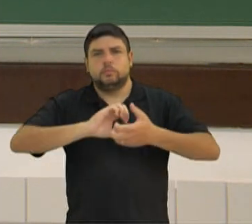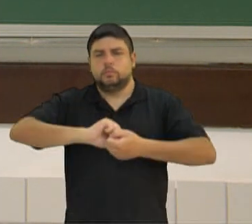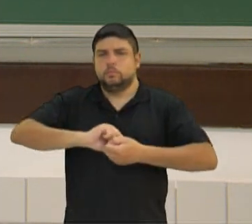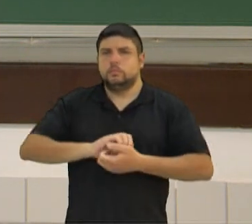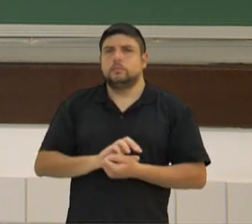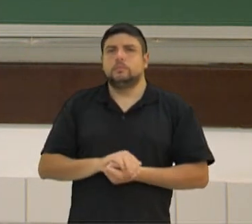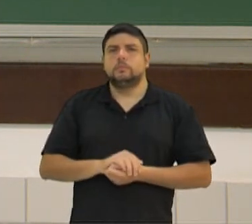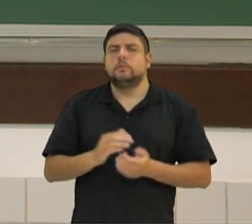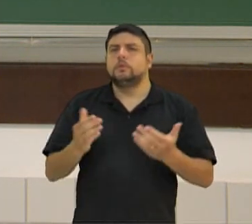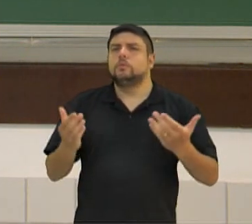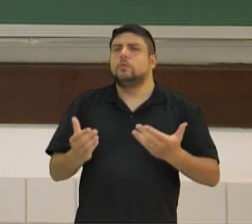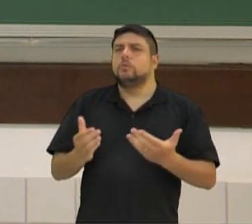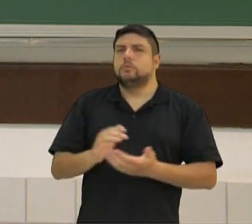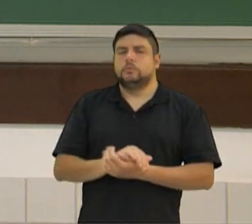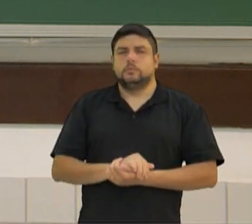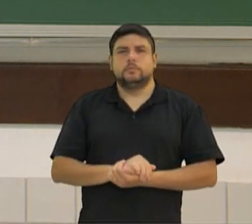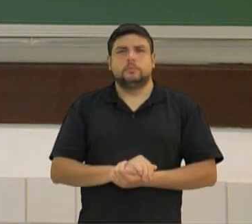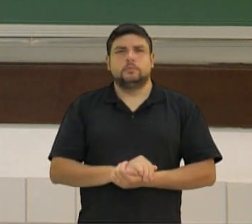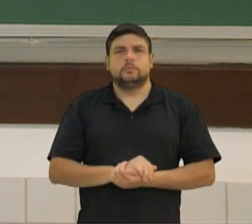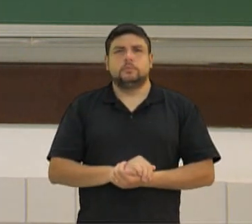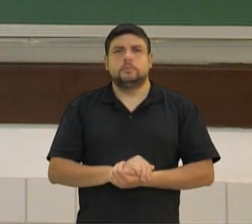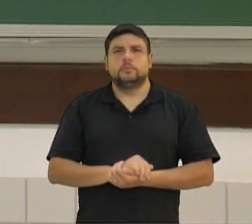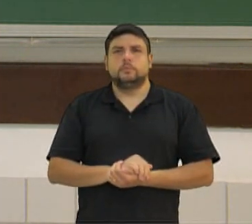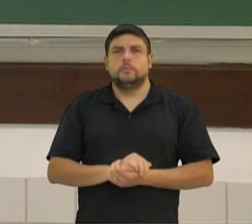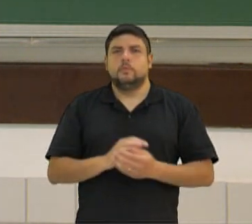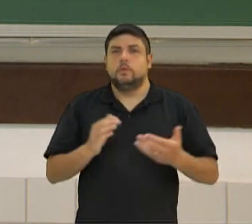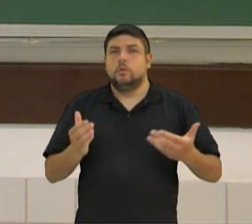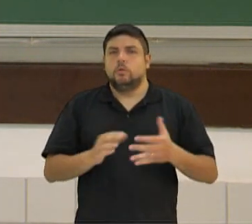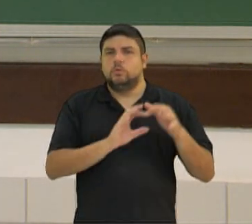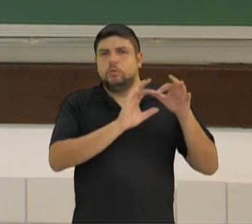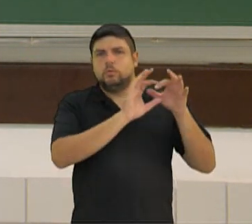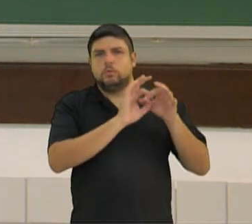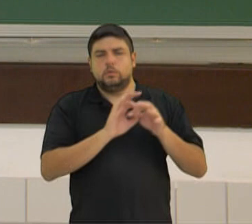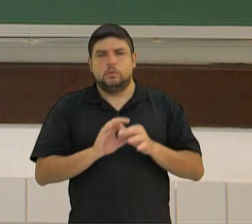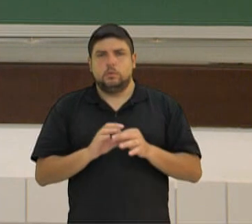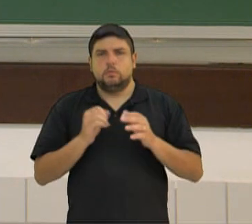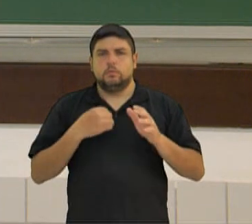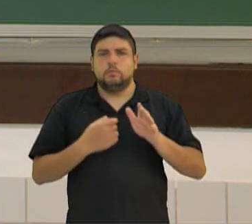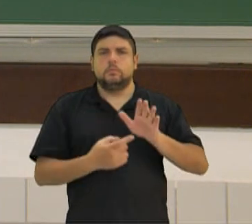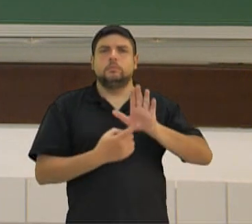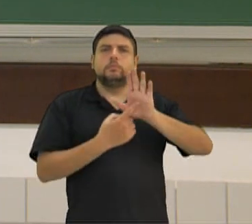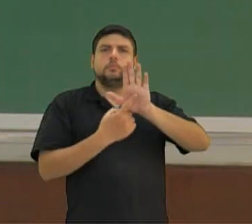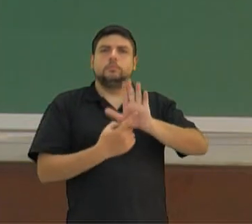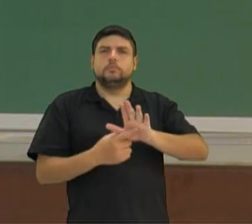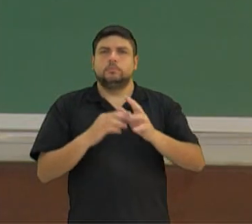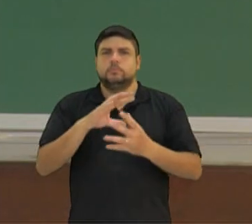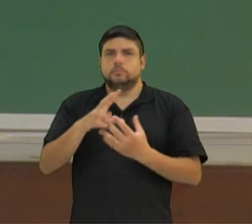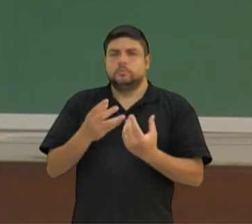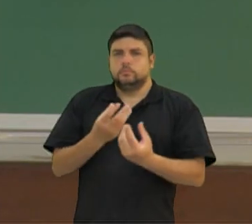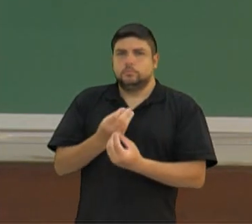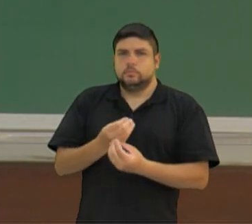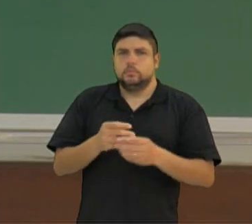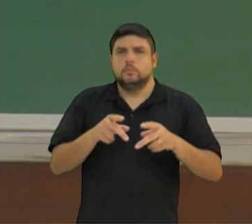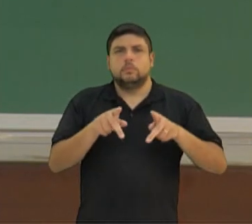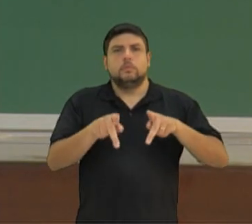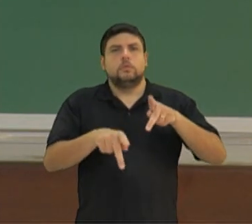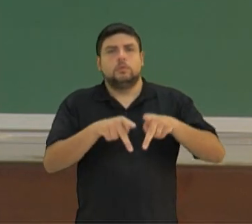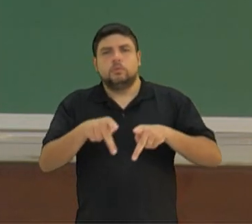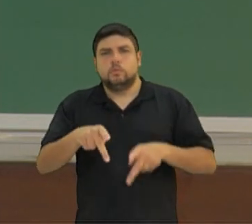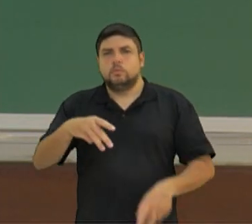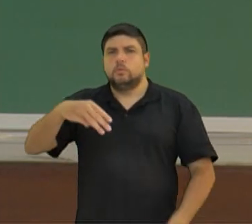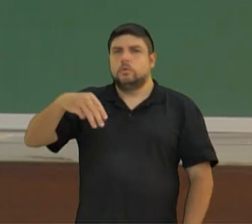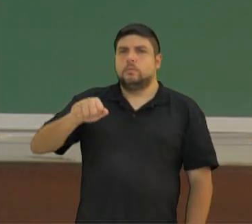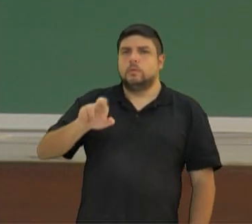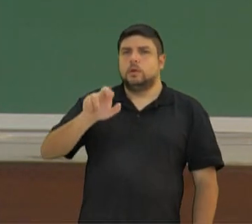que temos? Nós vamos contextualizar as seguintes manifestações artísticas dos povos